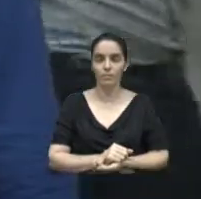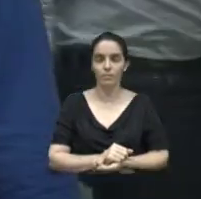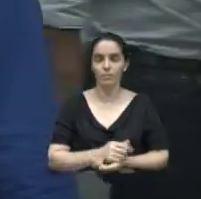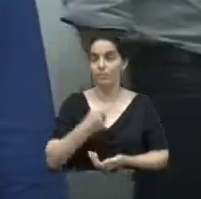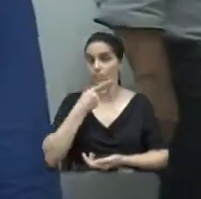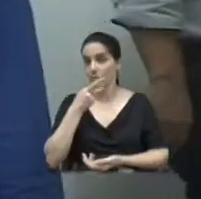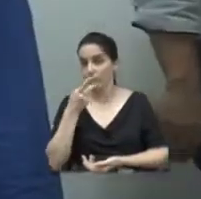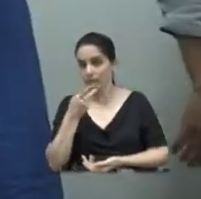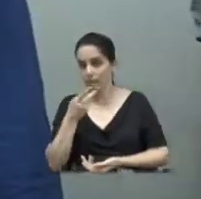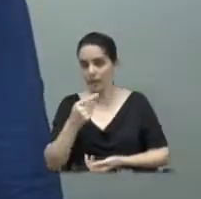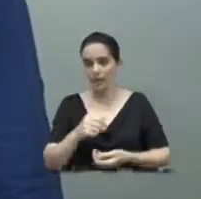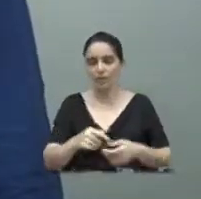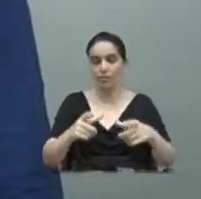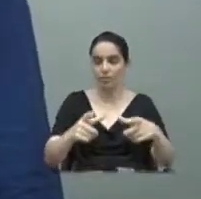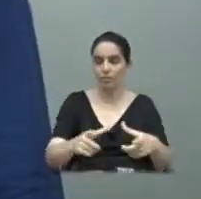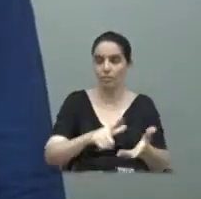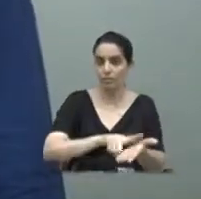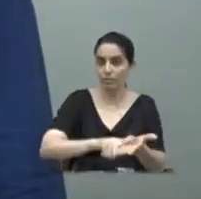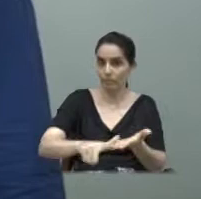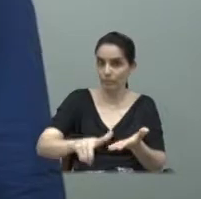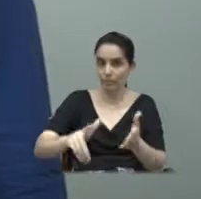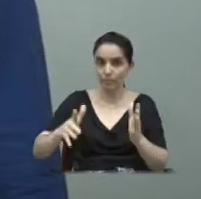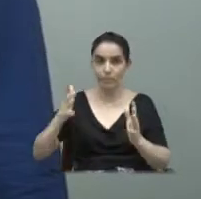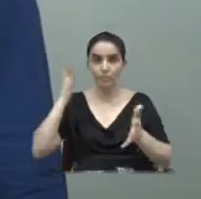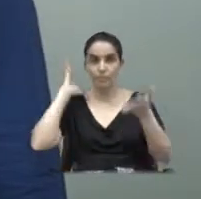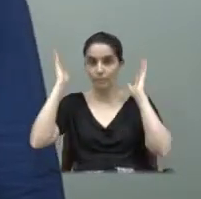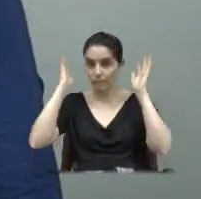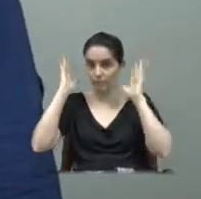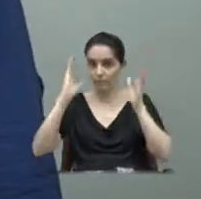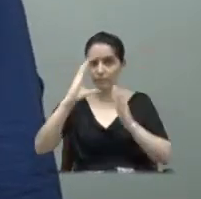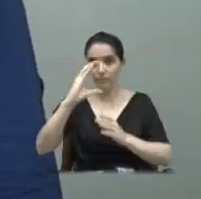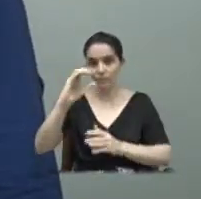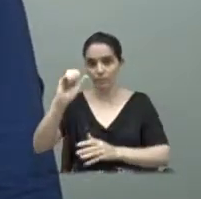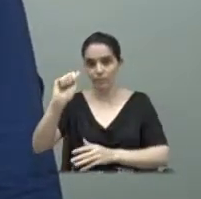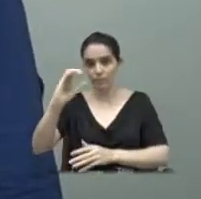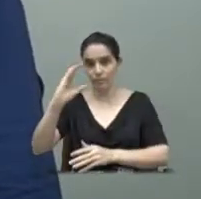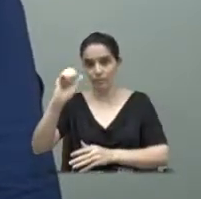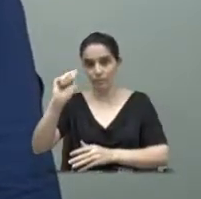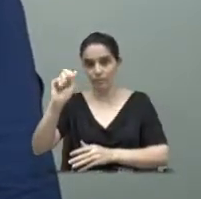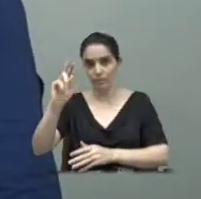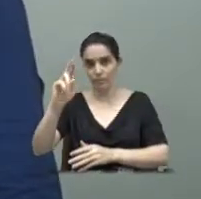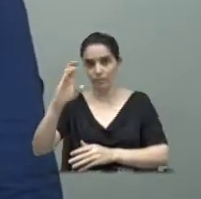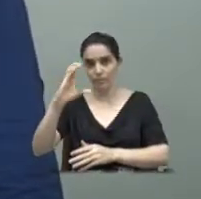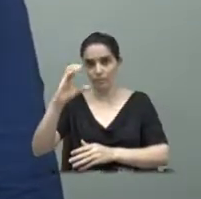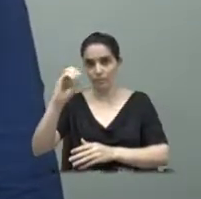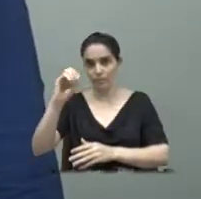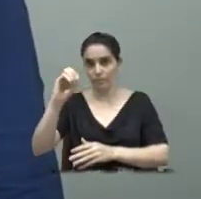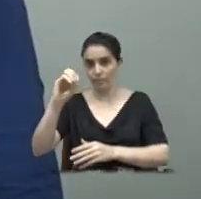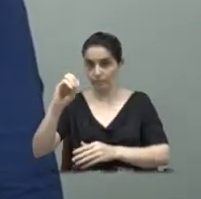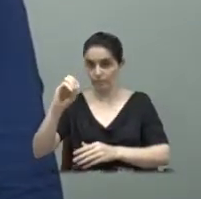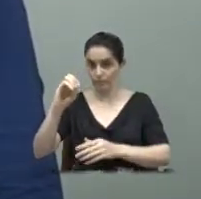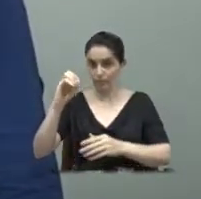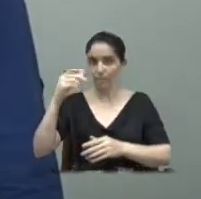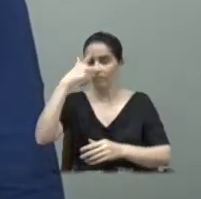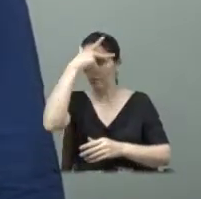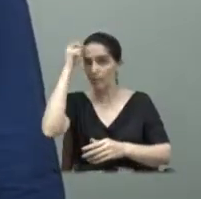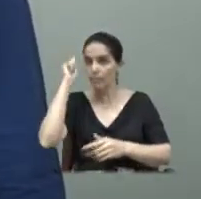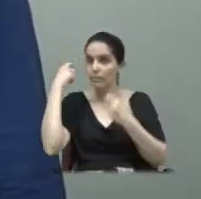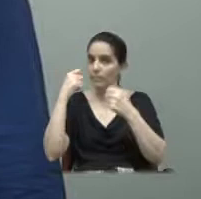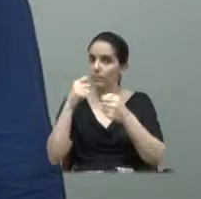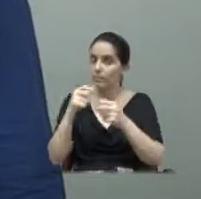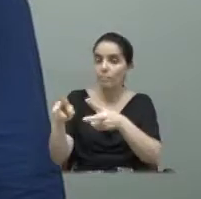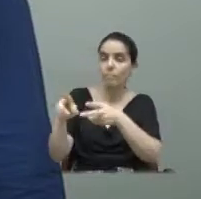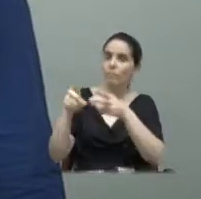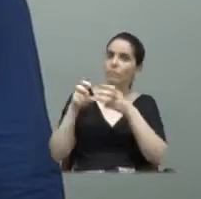parte de limpeza, o cacareca é uma coisa que funciona tão bem, e eu acho que a prefeitura precisava ver com carinho, até para aumentar o